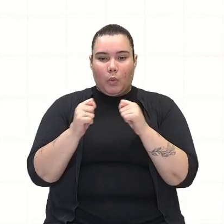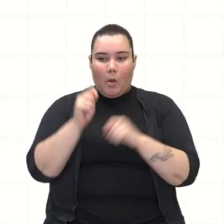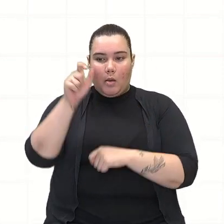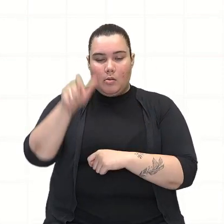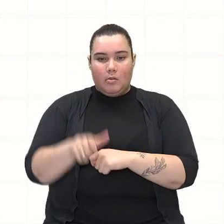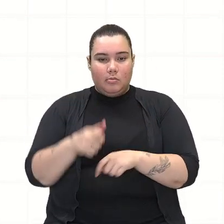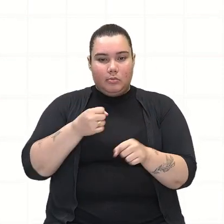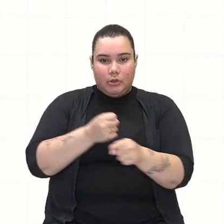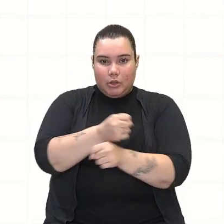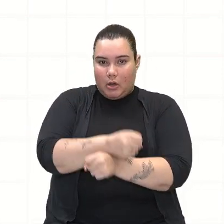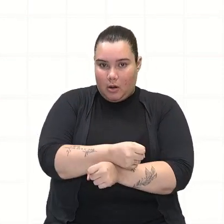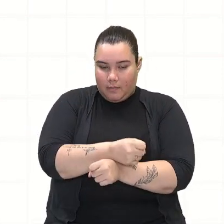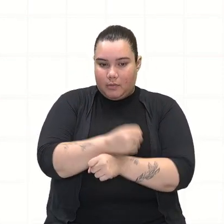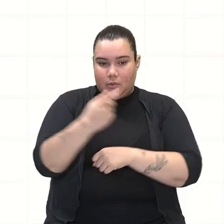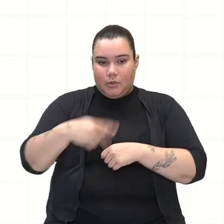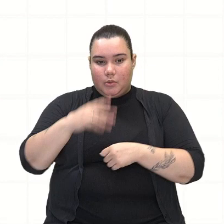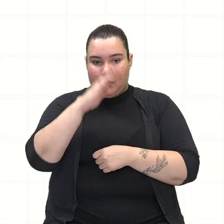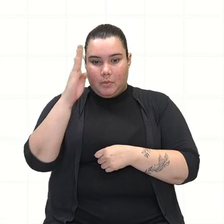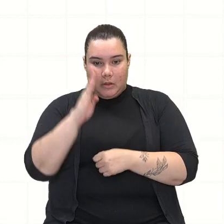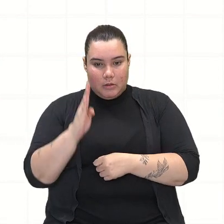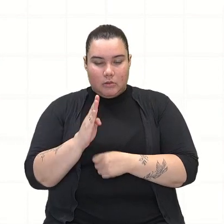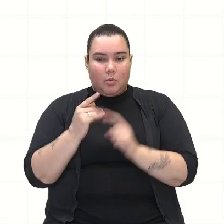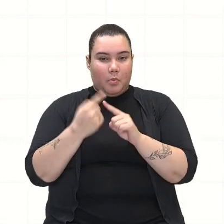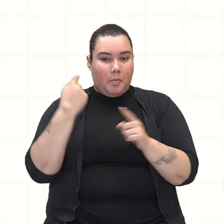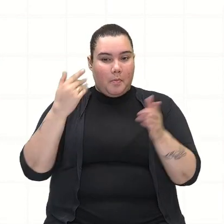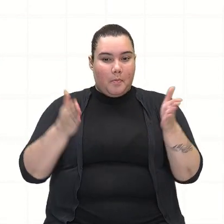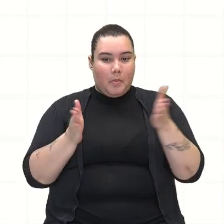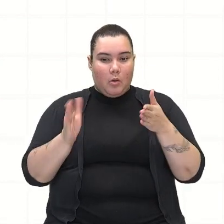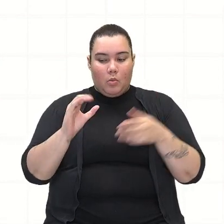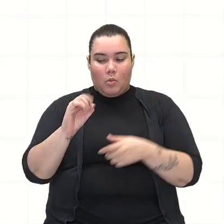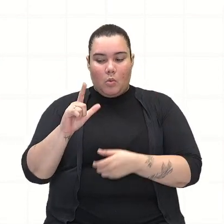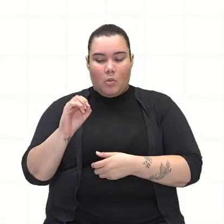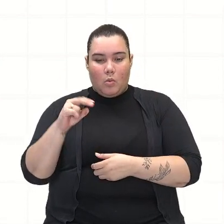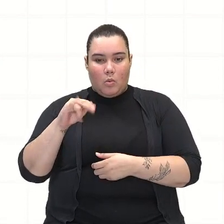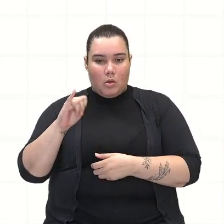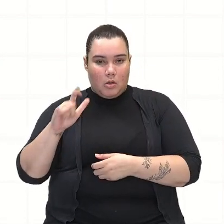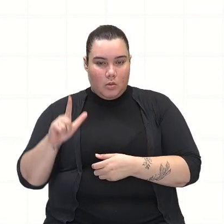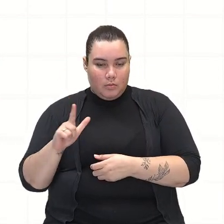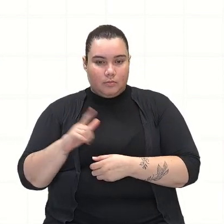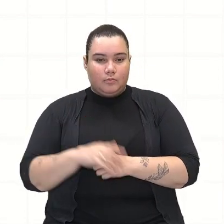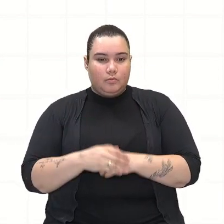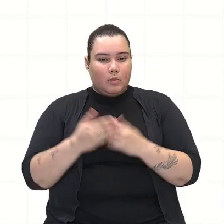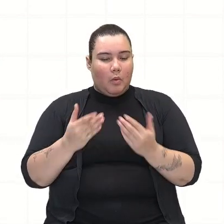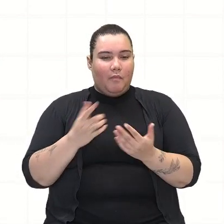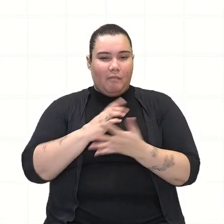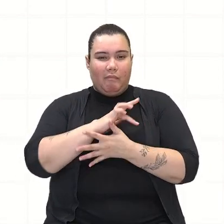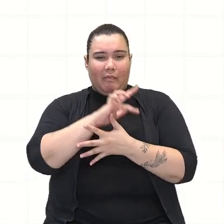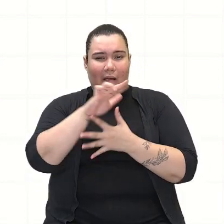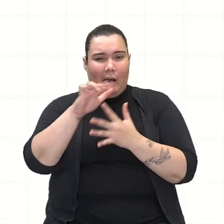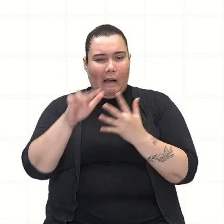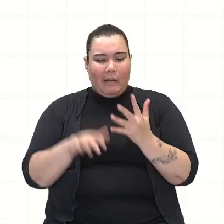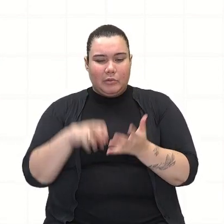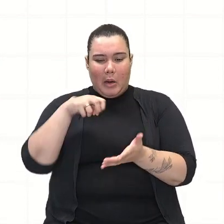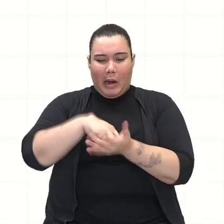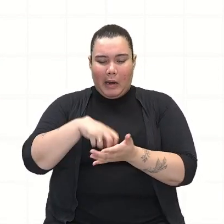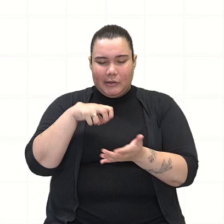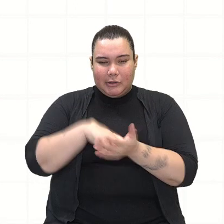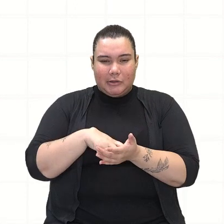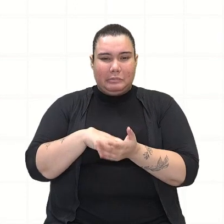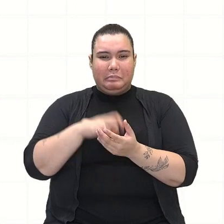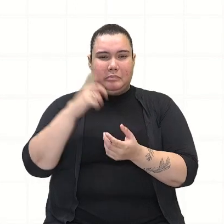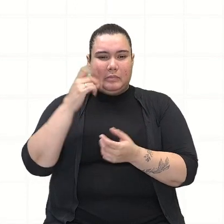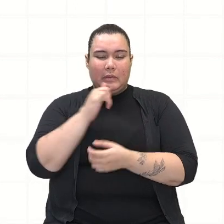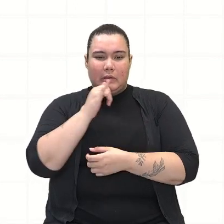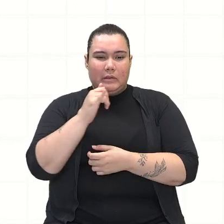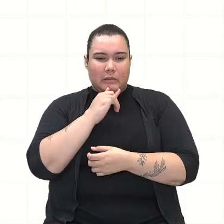os escravizados no Brasil colonial. Então, eles enfrentaram uma variedade de castigos cruéis e desumanos,